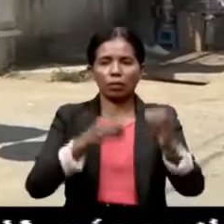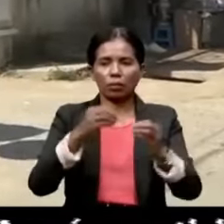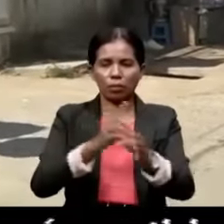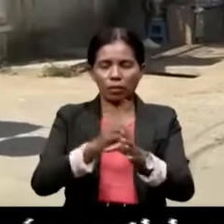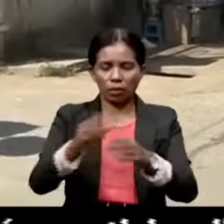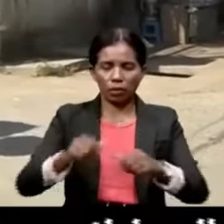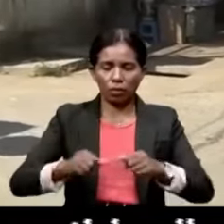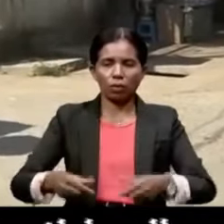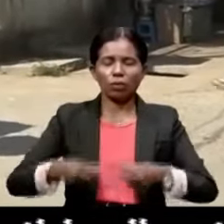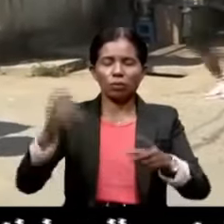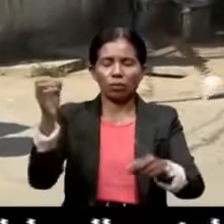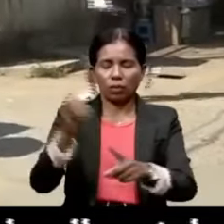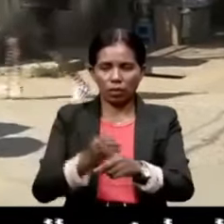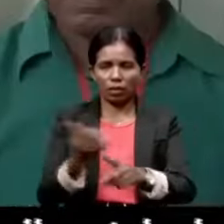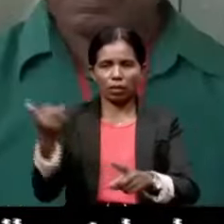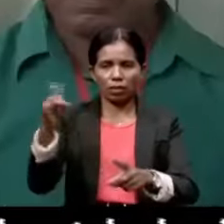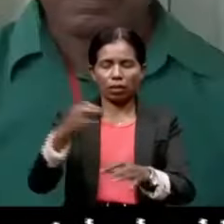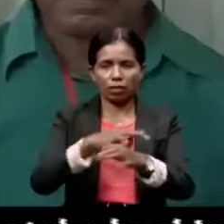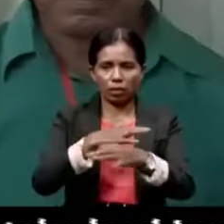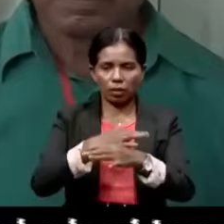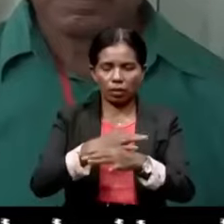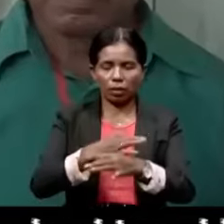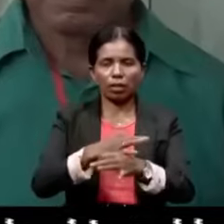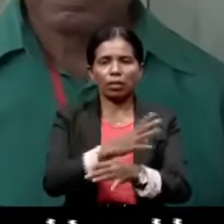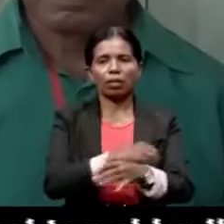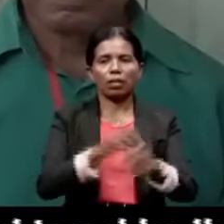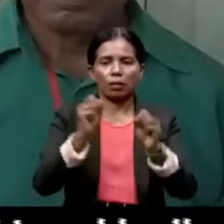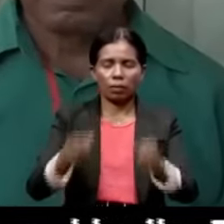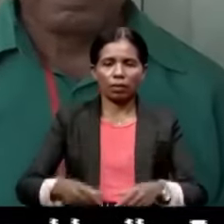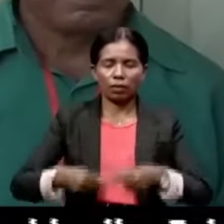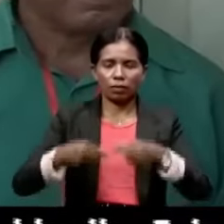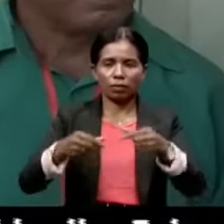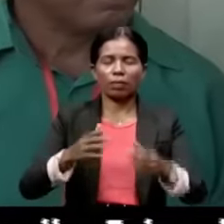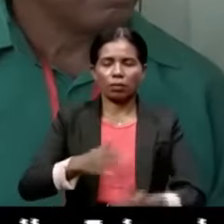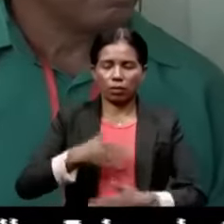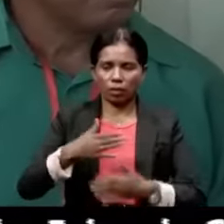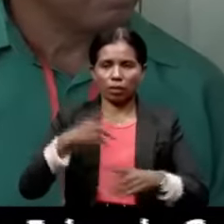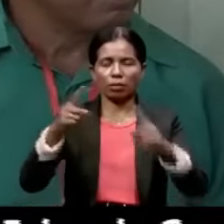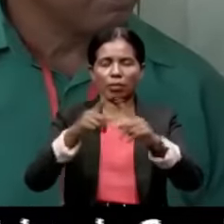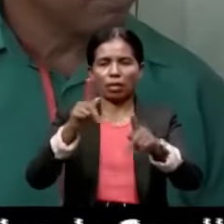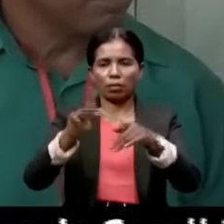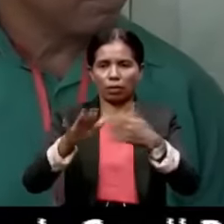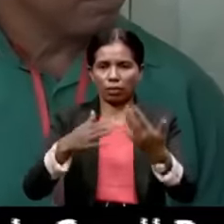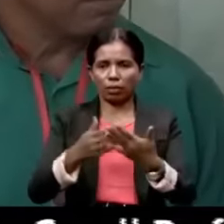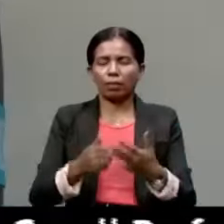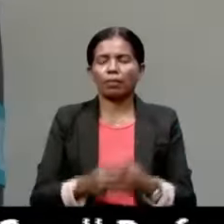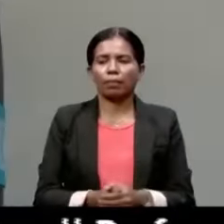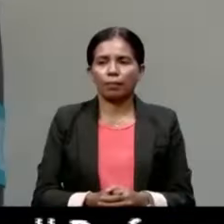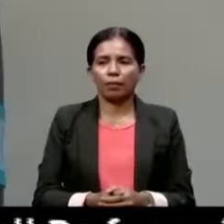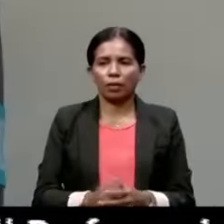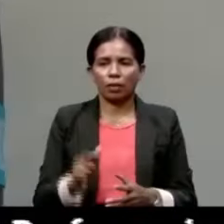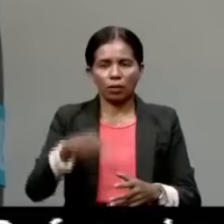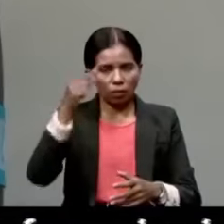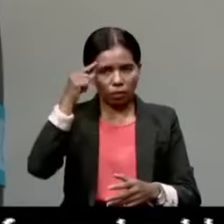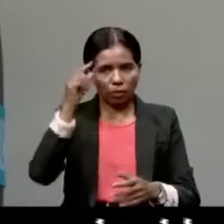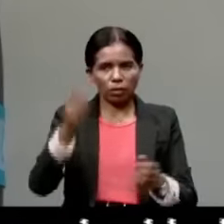continua a oportunidade para taxista Cira atuar de condição táxi, não é bem for satisfação para passageiro Cira. Durante o governo,